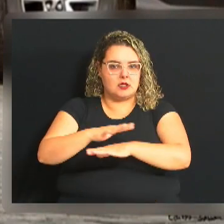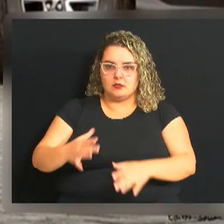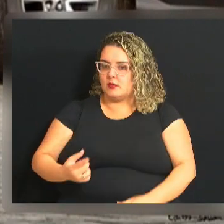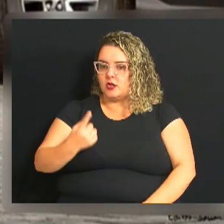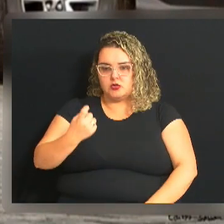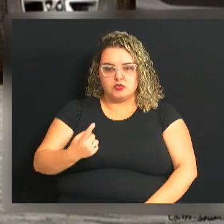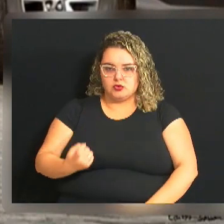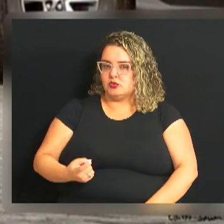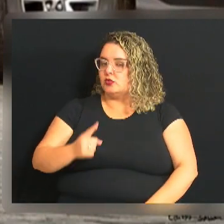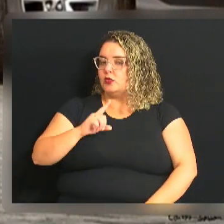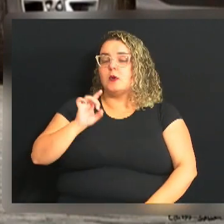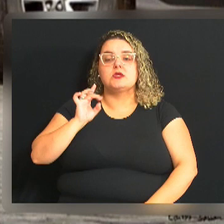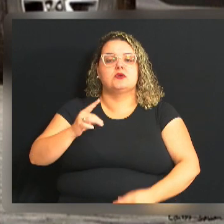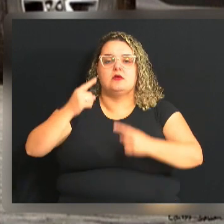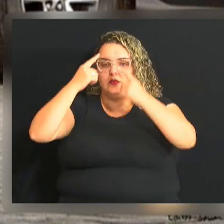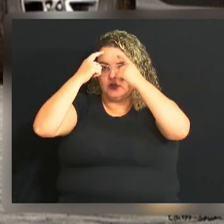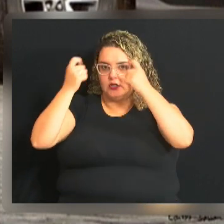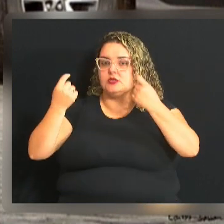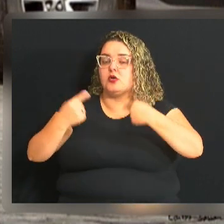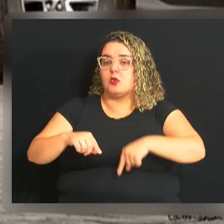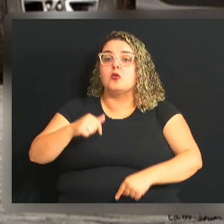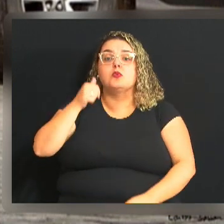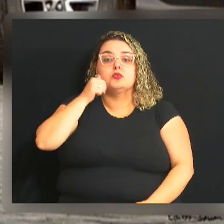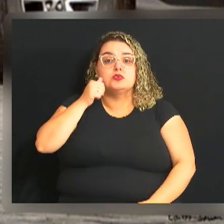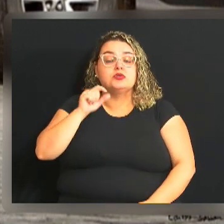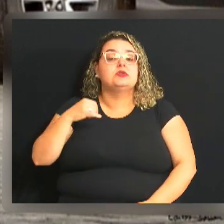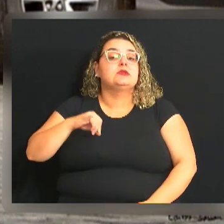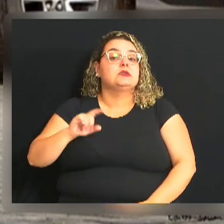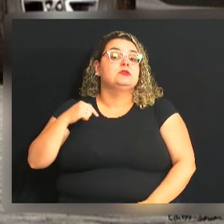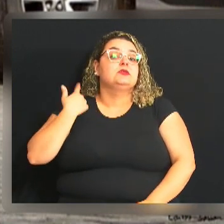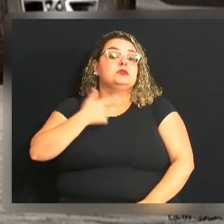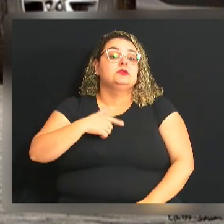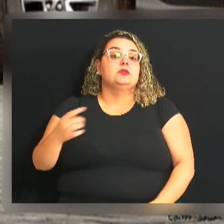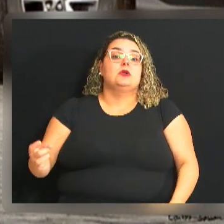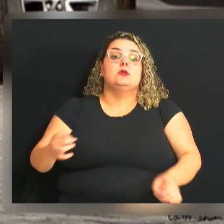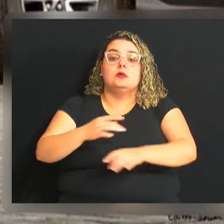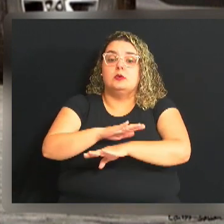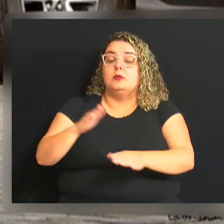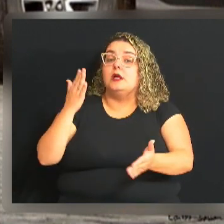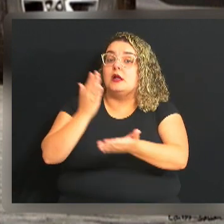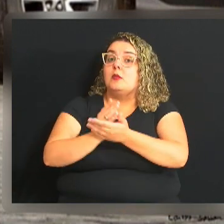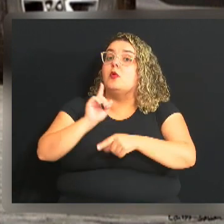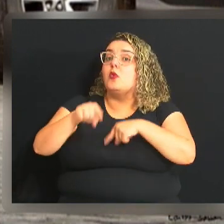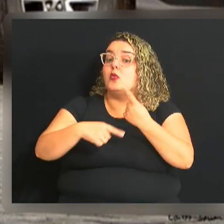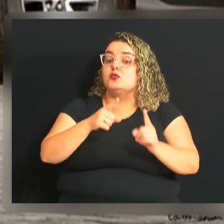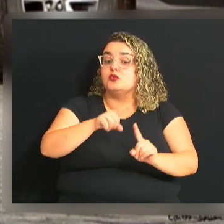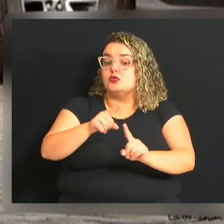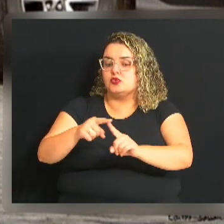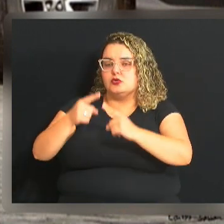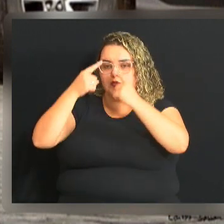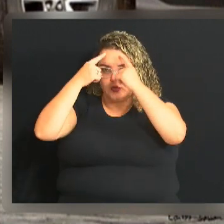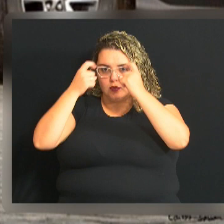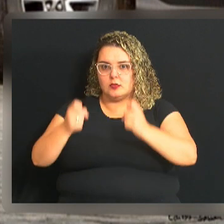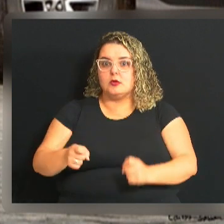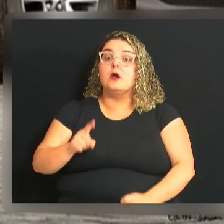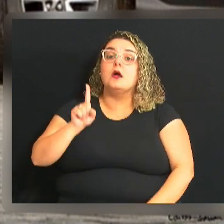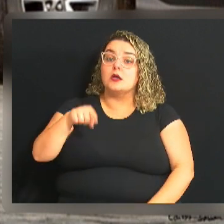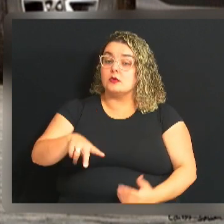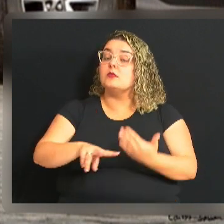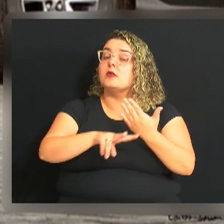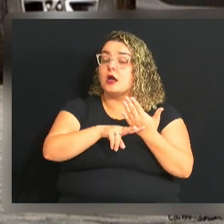violência contra a mulher. Se nós combatermos também outros tipos de violência, isso vai se